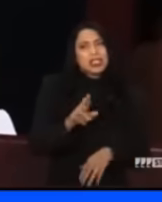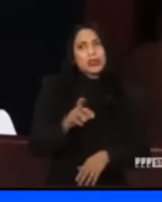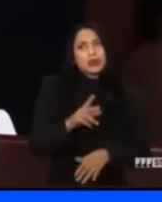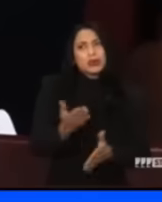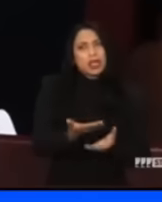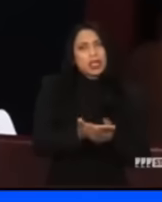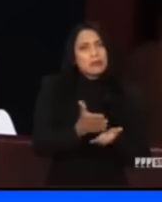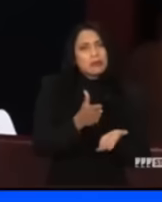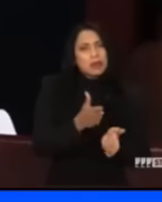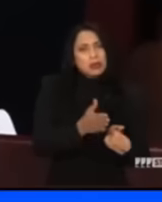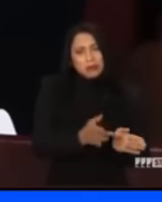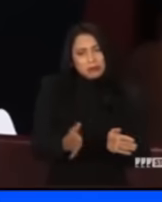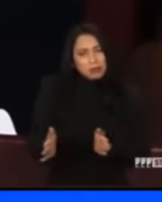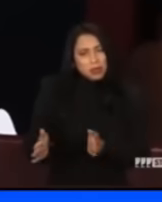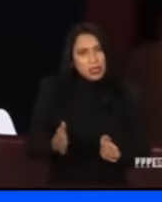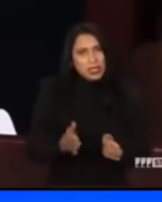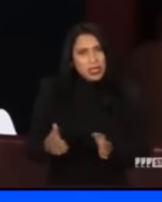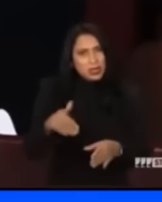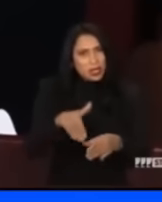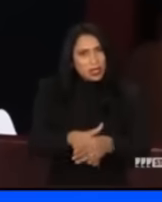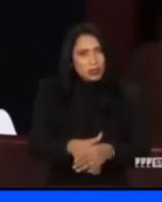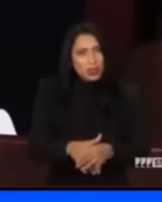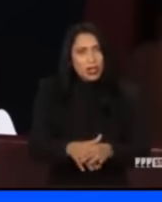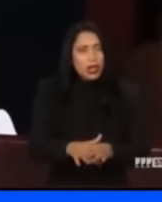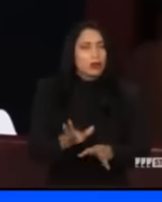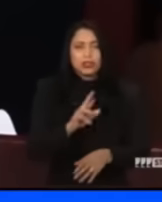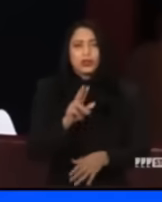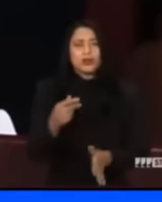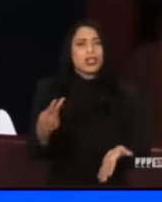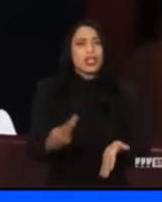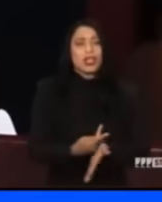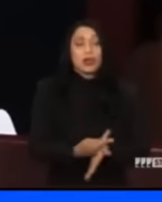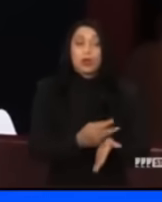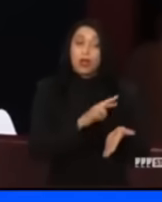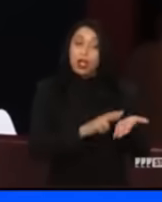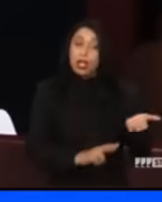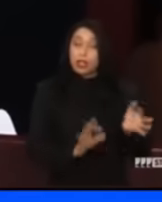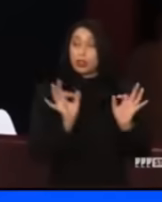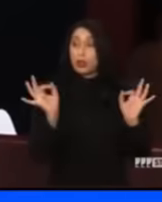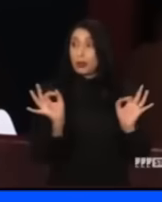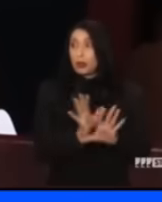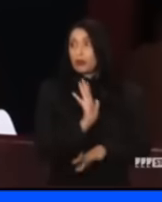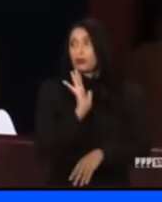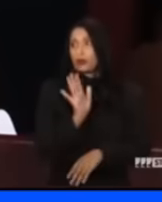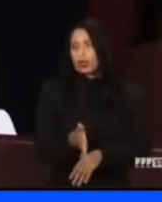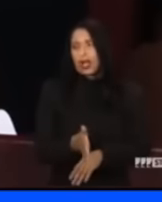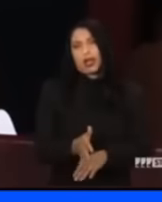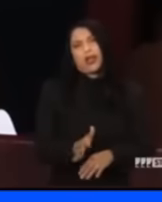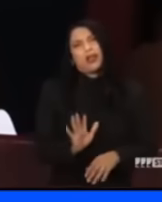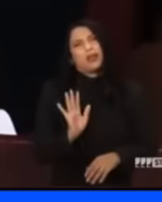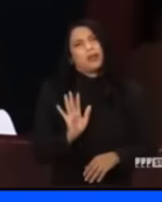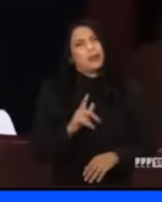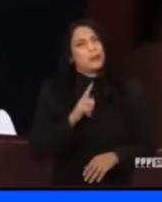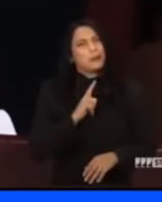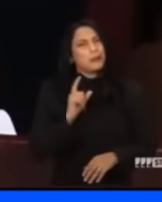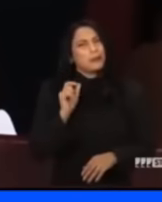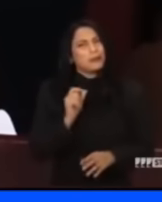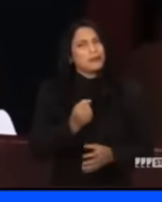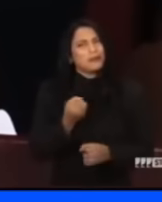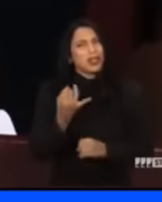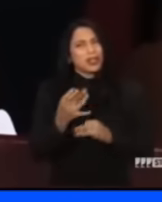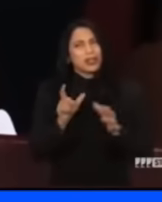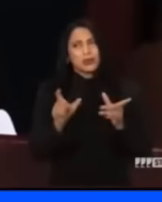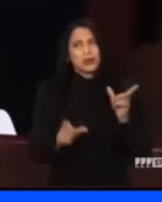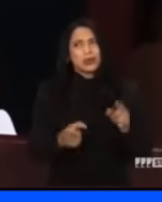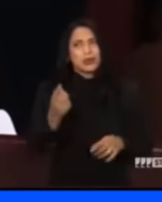processo eleitoral do primeiro turno. O relatório que já estava pronto. Muitos consideram inoportuna